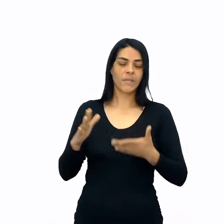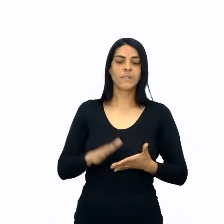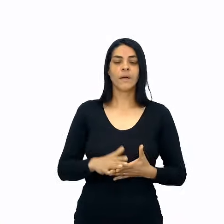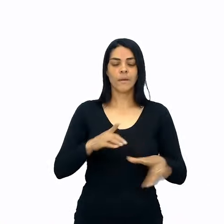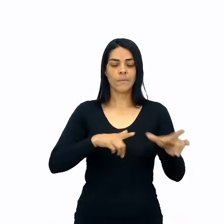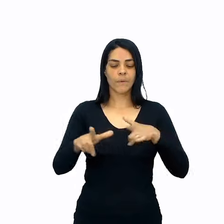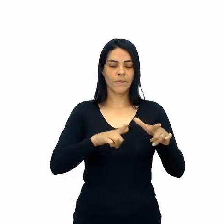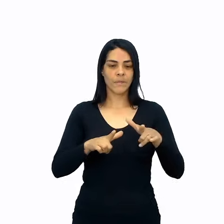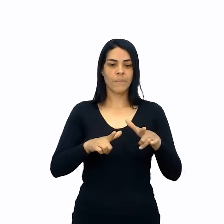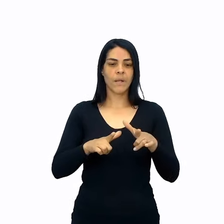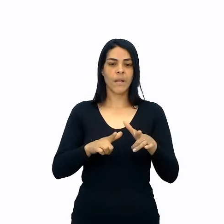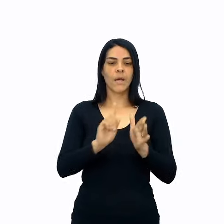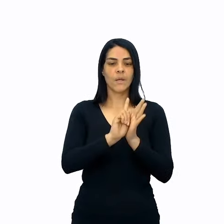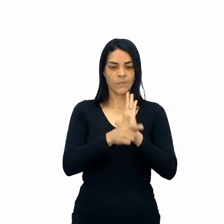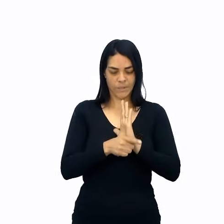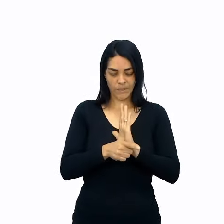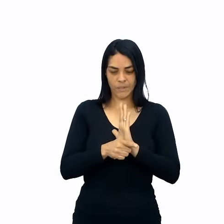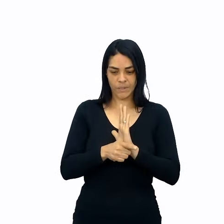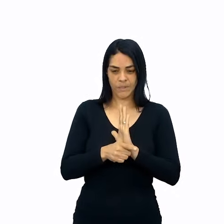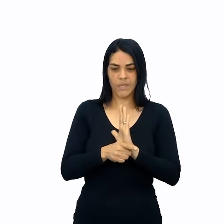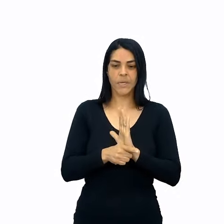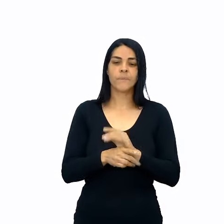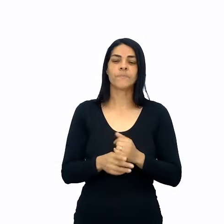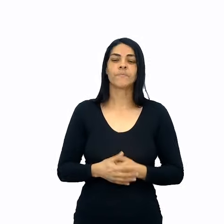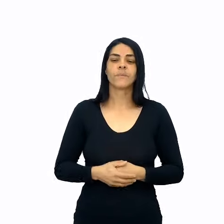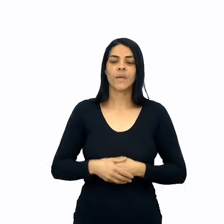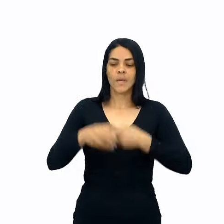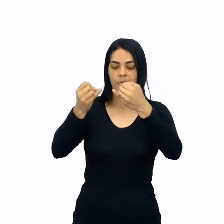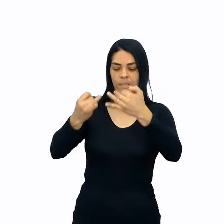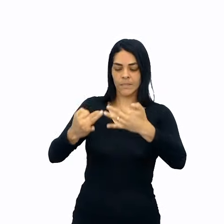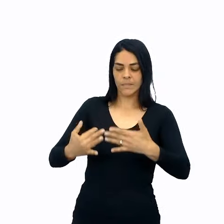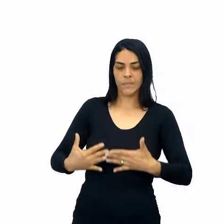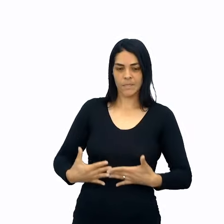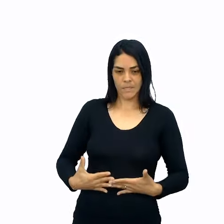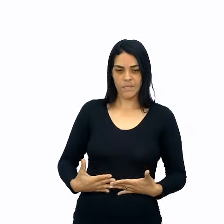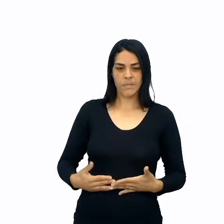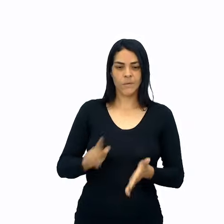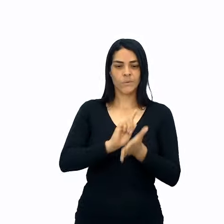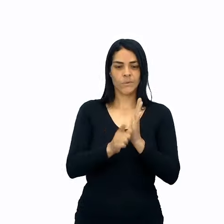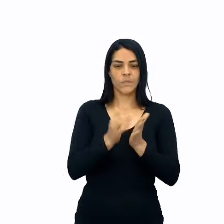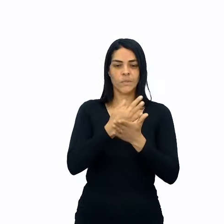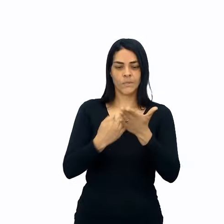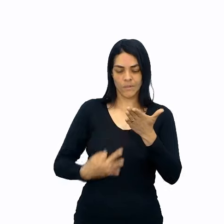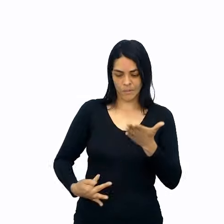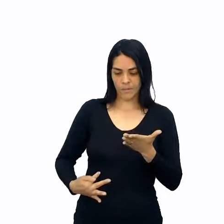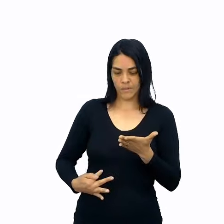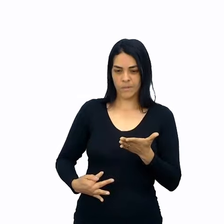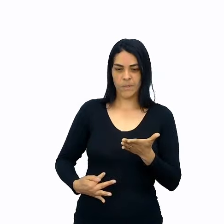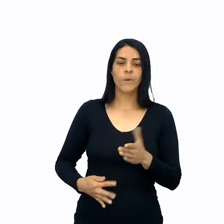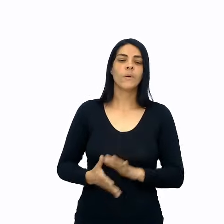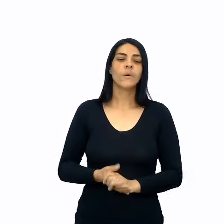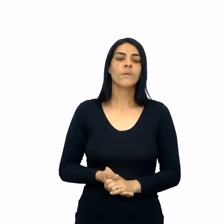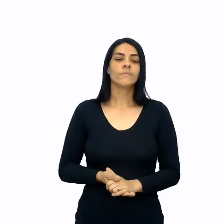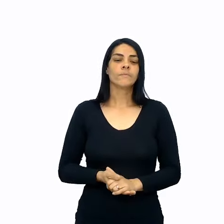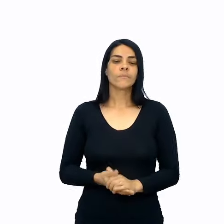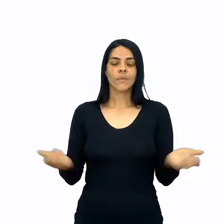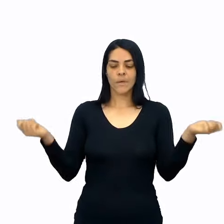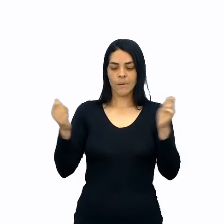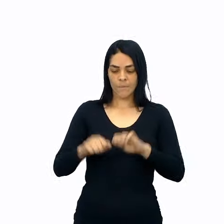gêneros, a descrição dos diferentes componentes textuais específicos, as capacidades de linguagem do